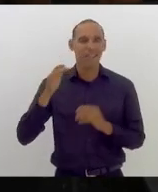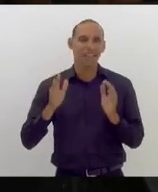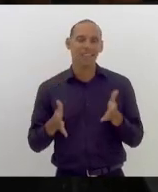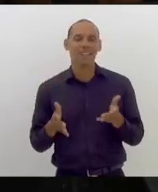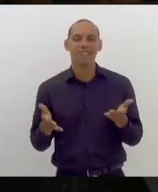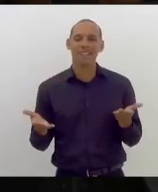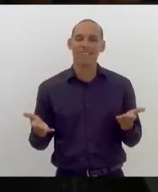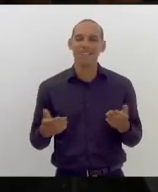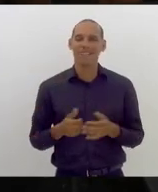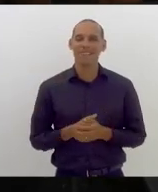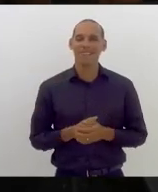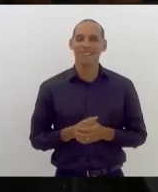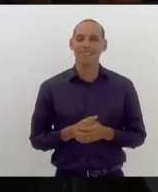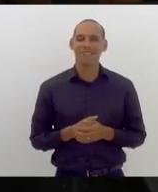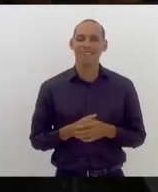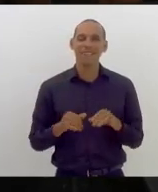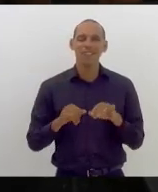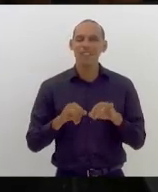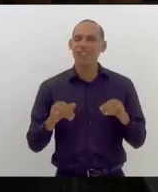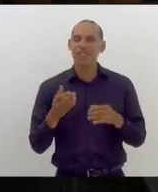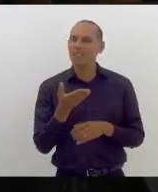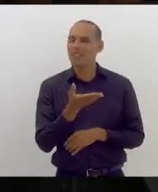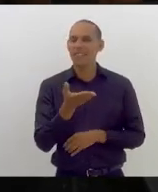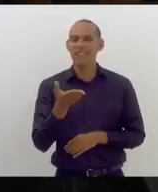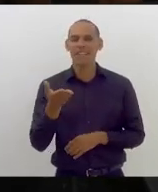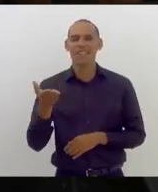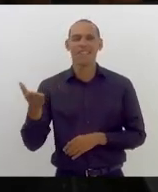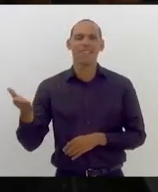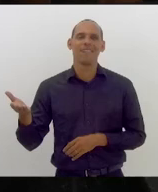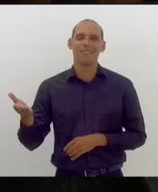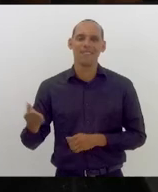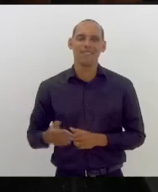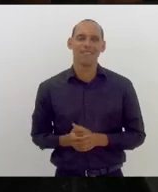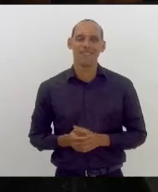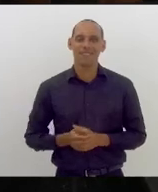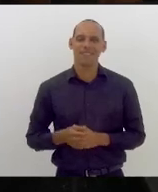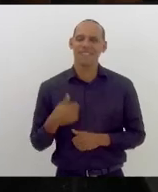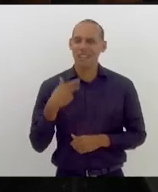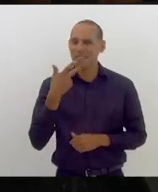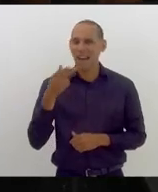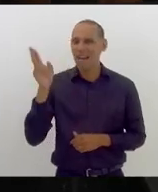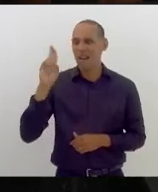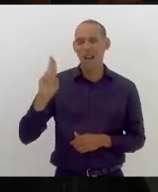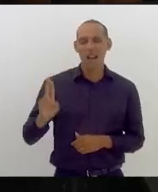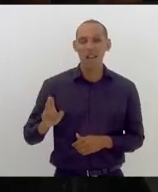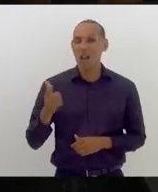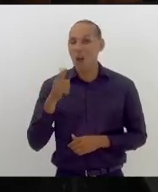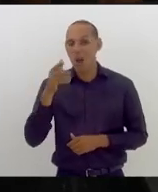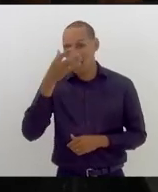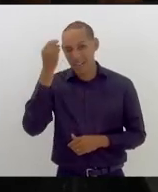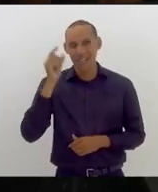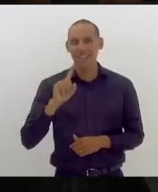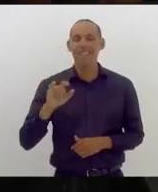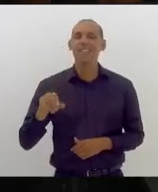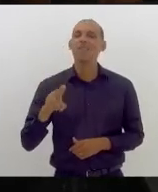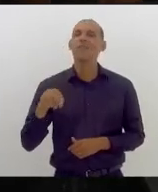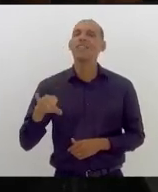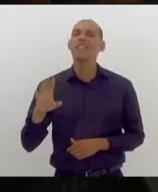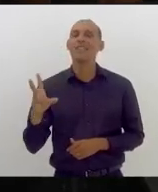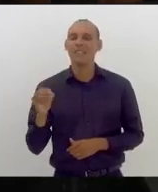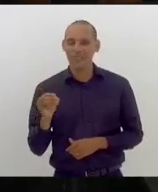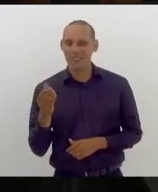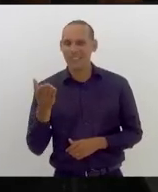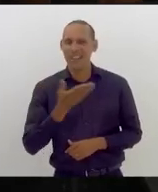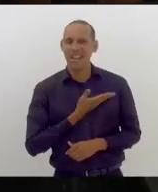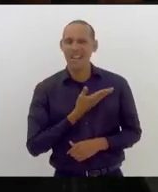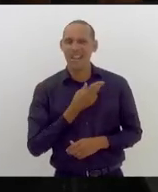Então, dizer o quanto vocês, que são todos que eu citei, os que eu não citei, Juninho, meu amigo de